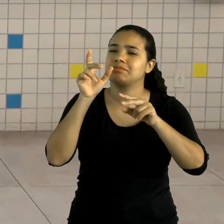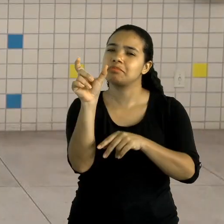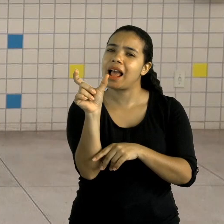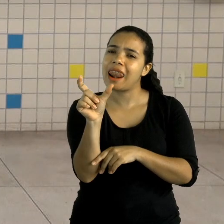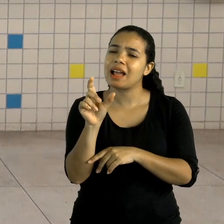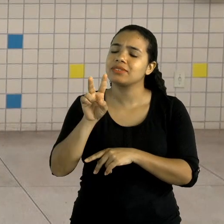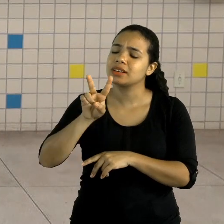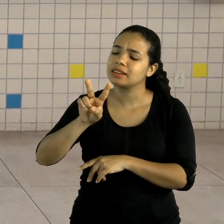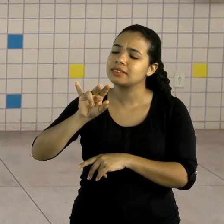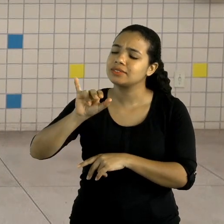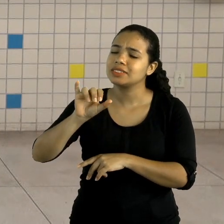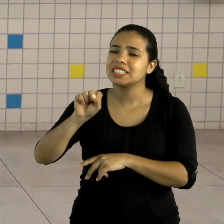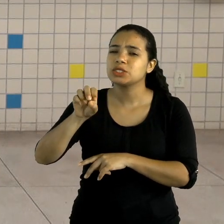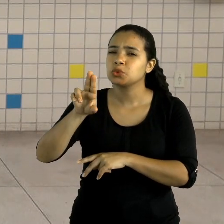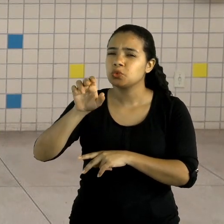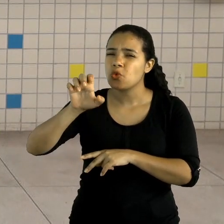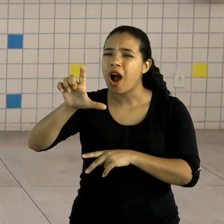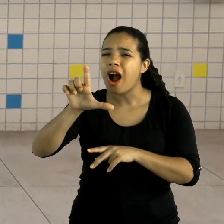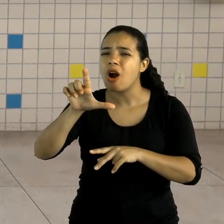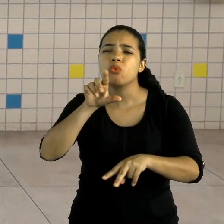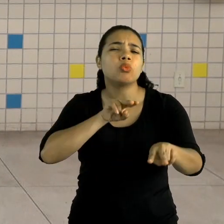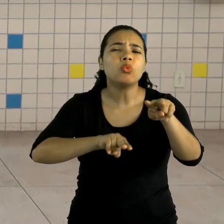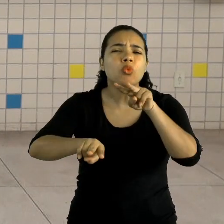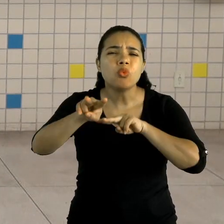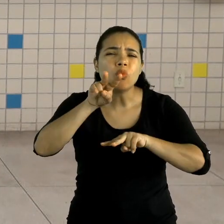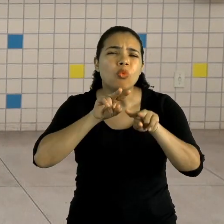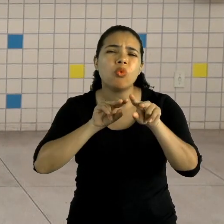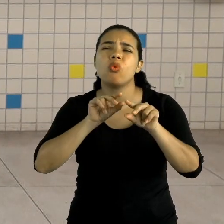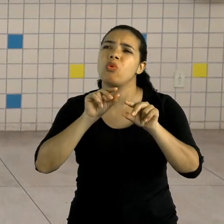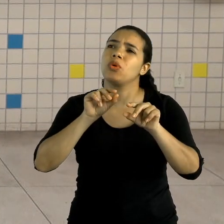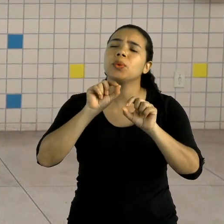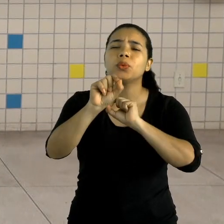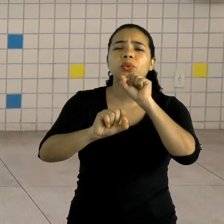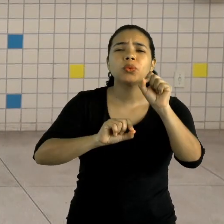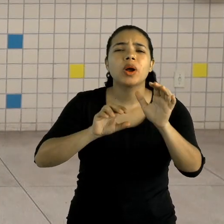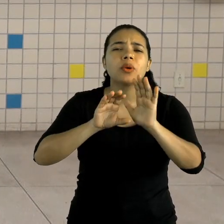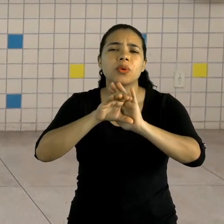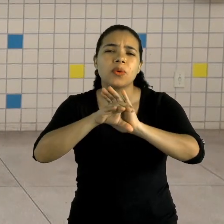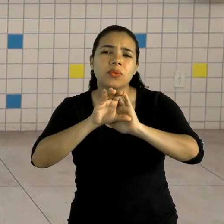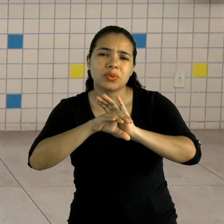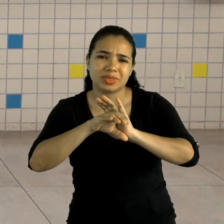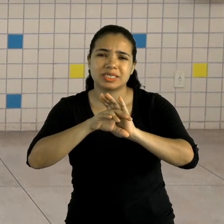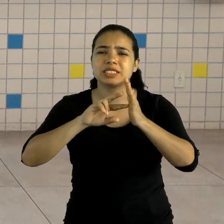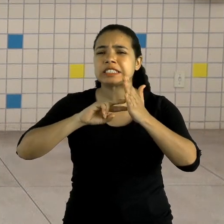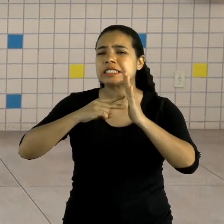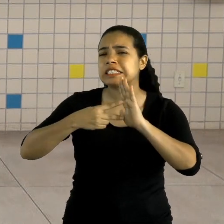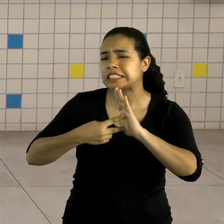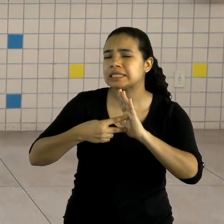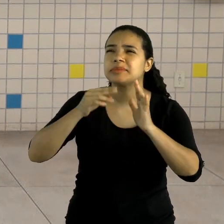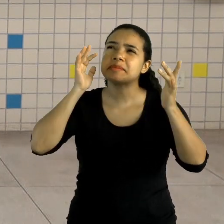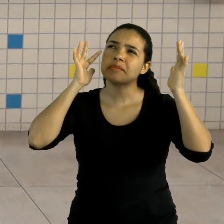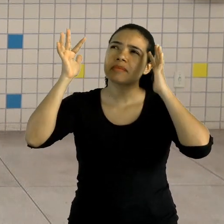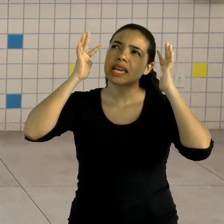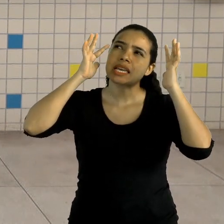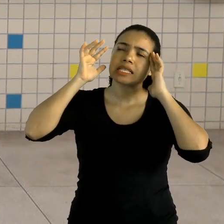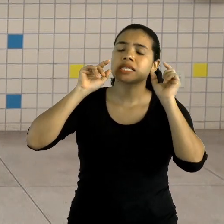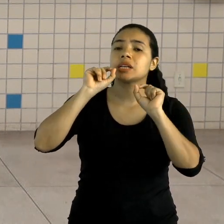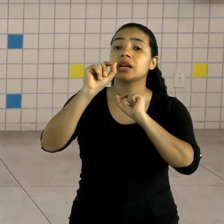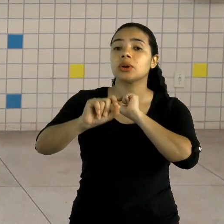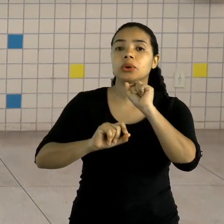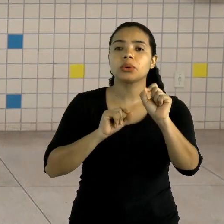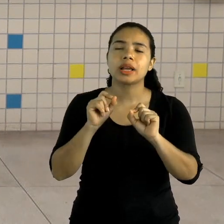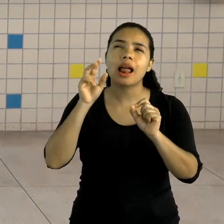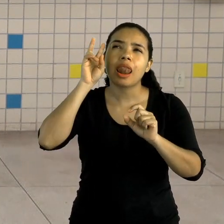que será a palavra visual? Quando a gente pensa na palavra visual, a gente pensa em quê? Lembra de